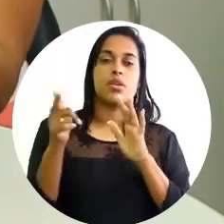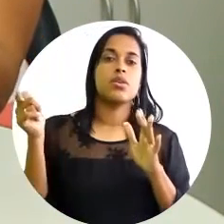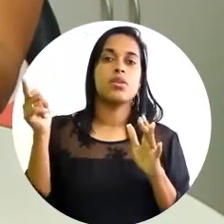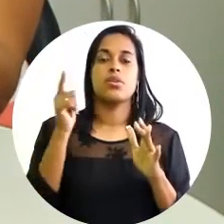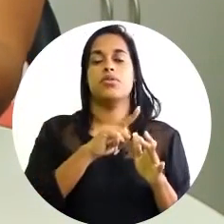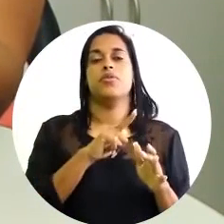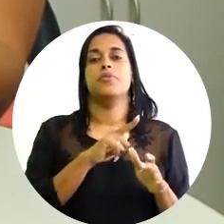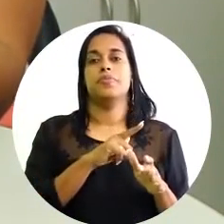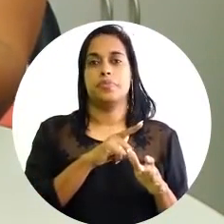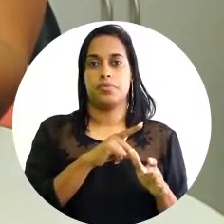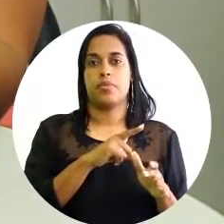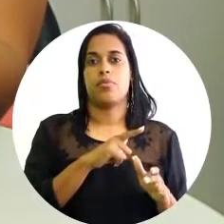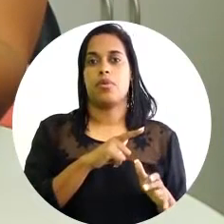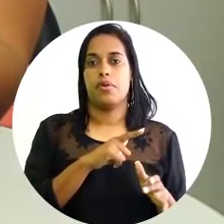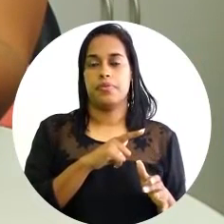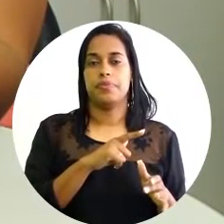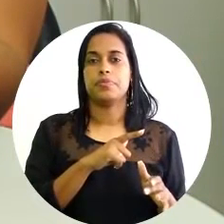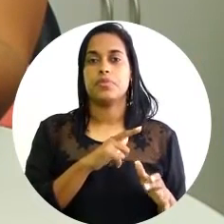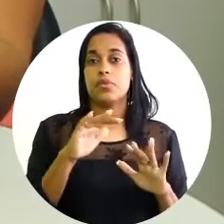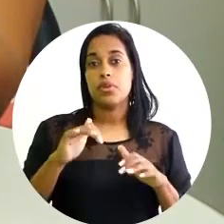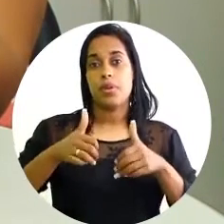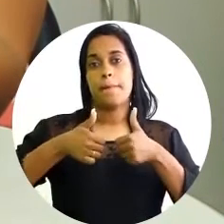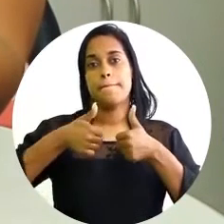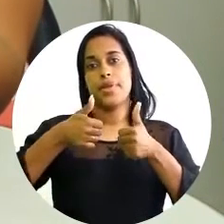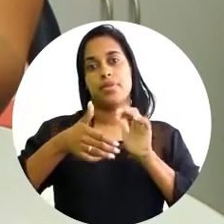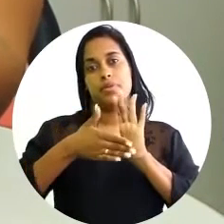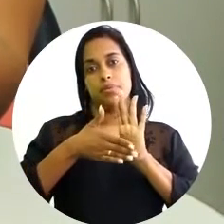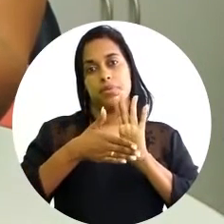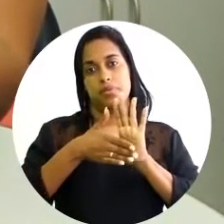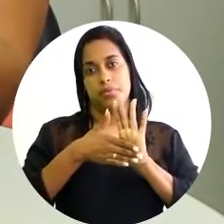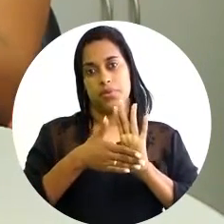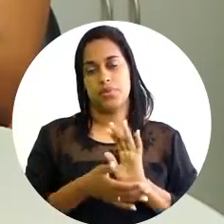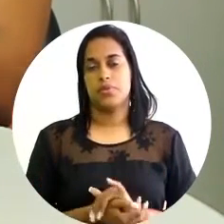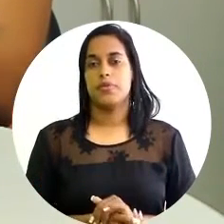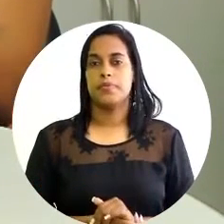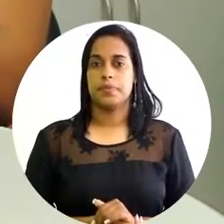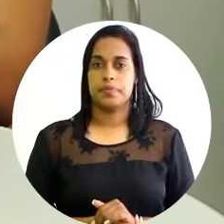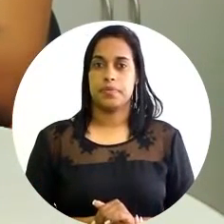que ganhou a melhor proposta.